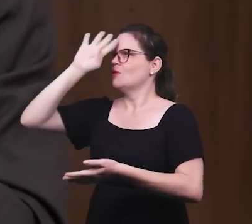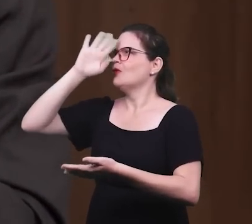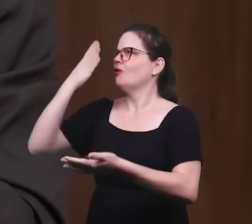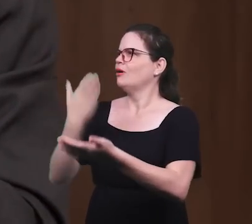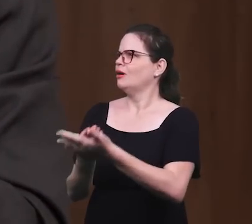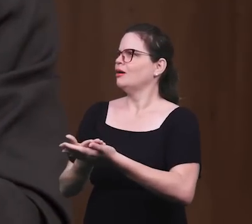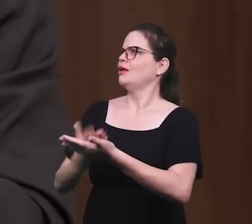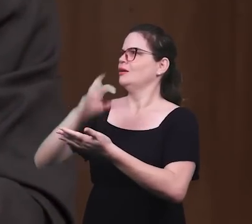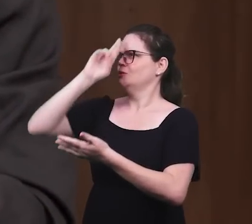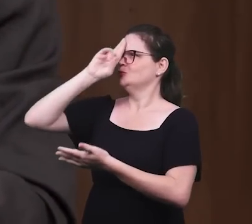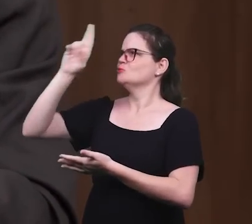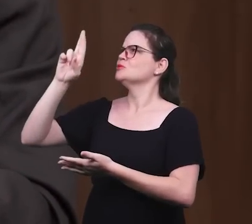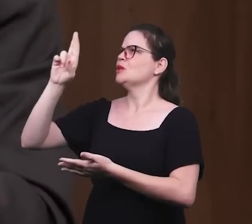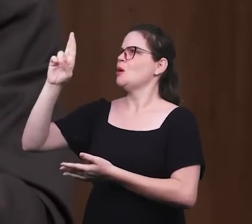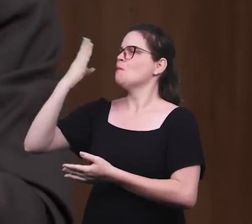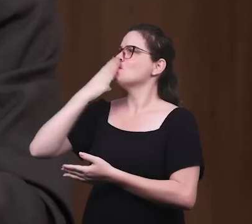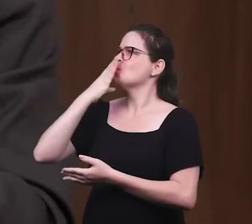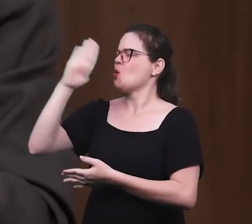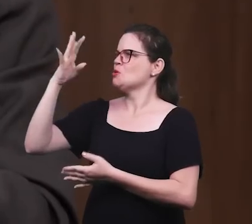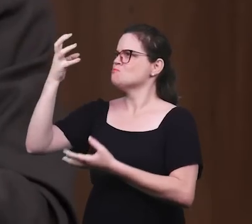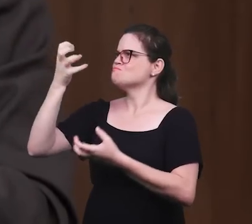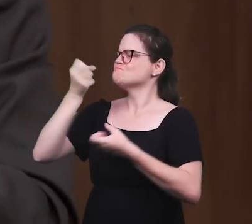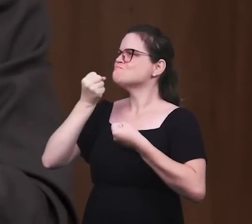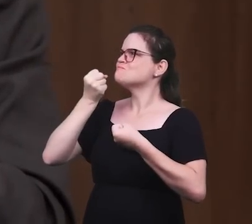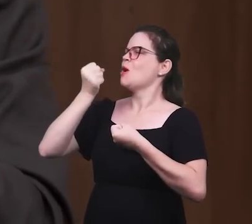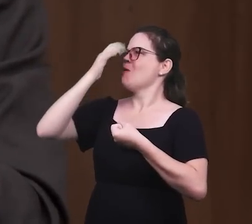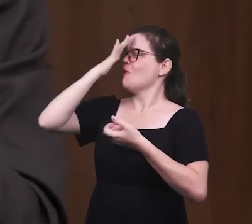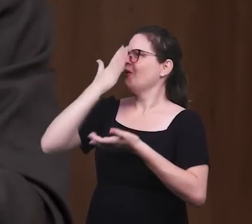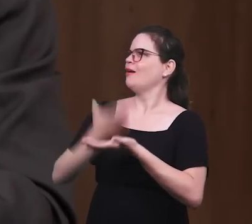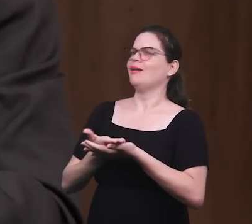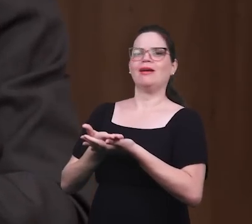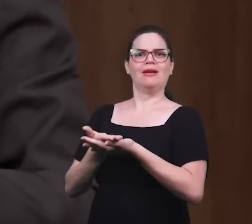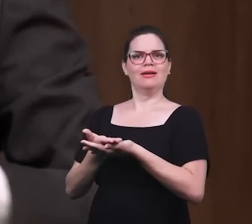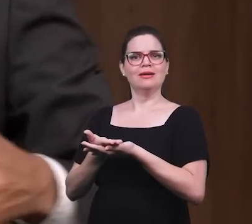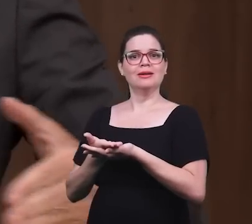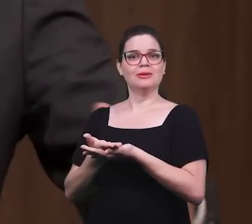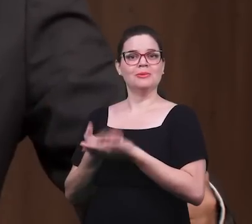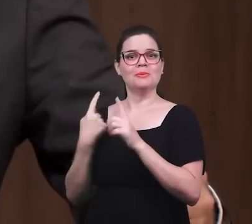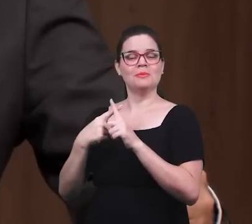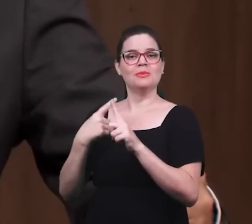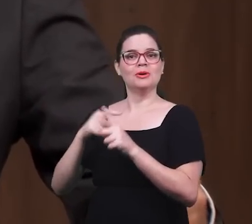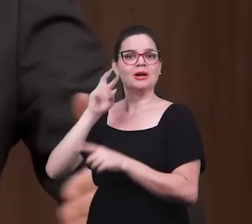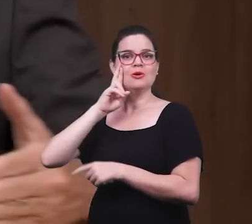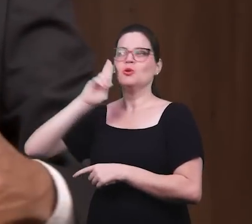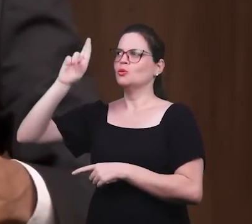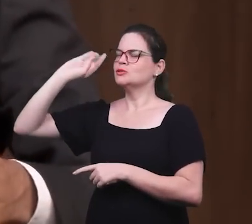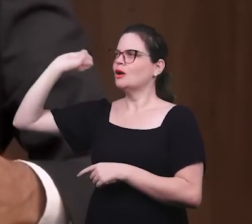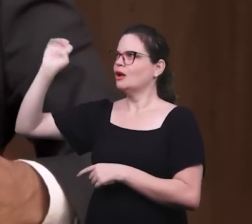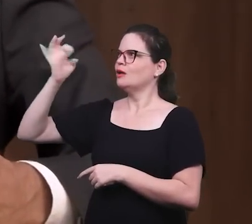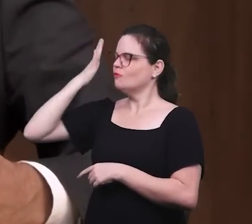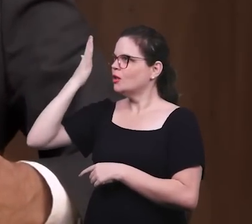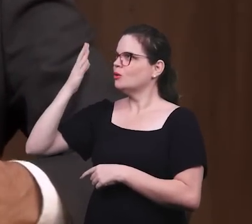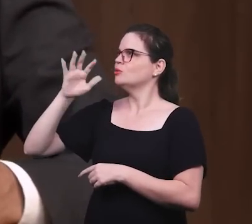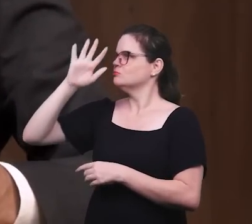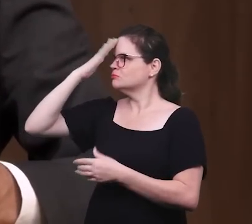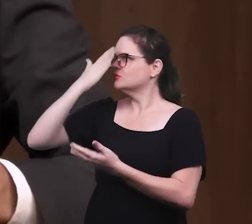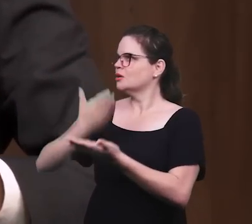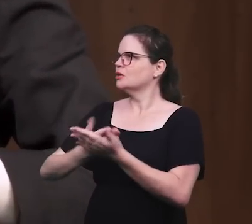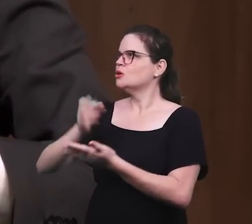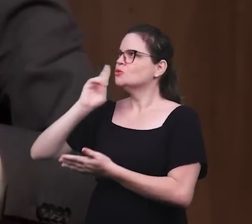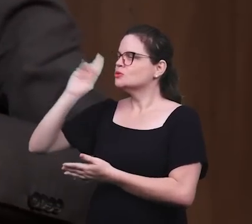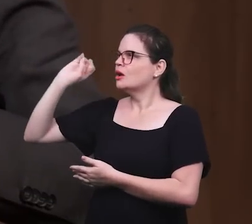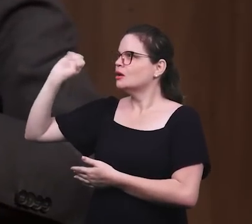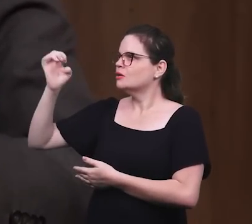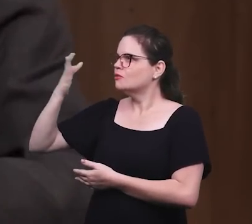àquela promessa. Então, às vezes, a gente começa a orar por tanta coisa e esquece de orar por aquilo que o próprio Senhor revelou. É verdade. Então, as